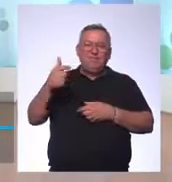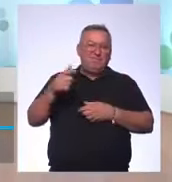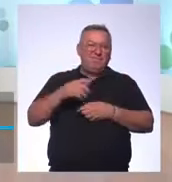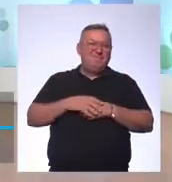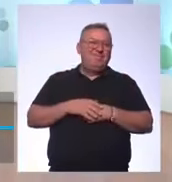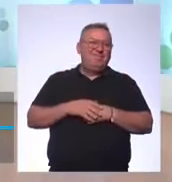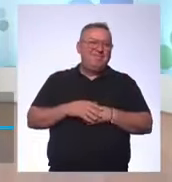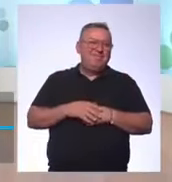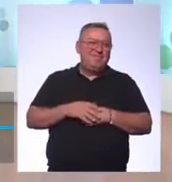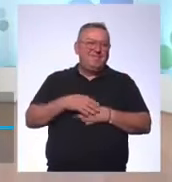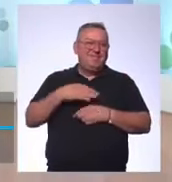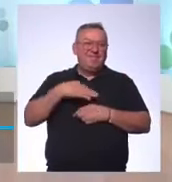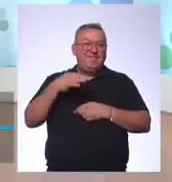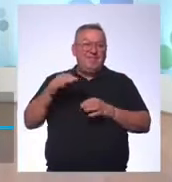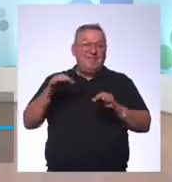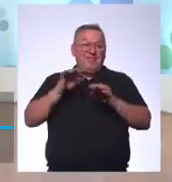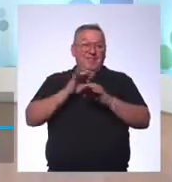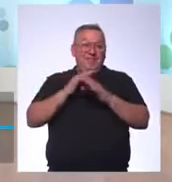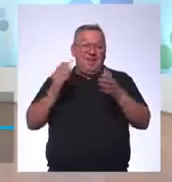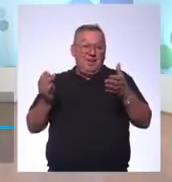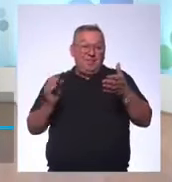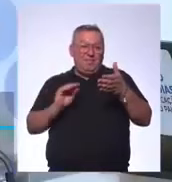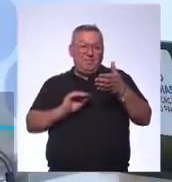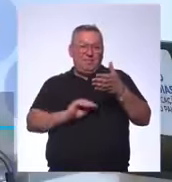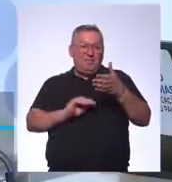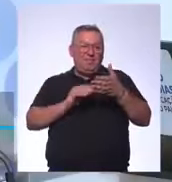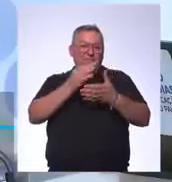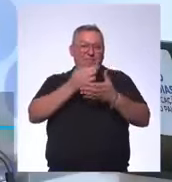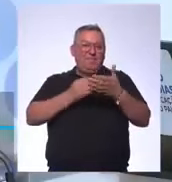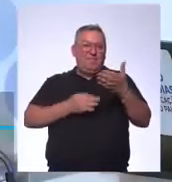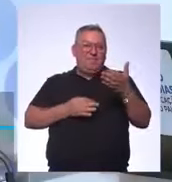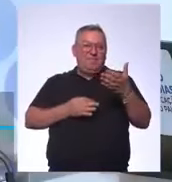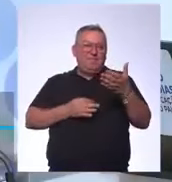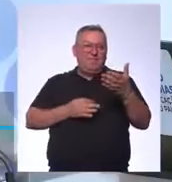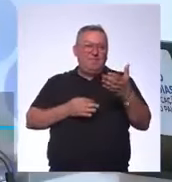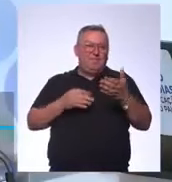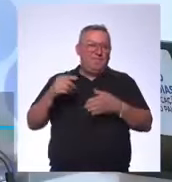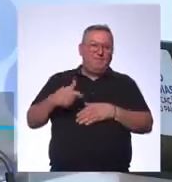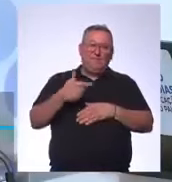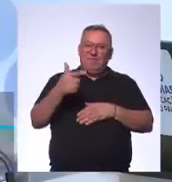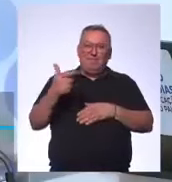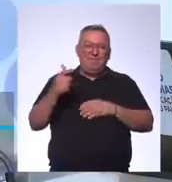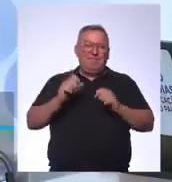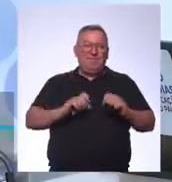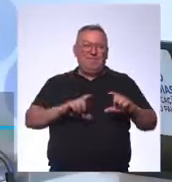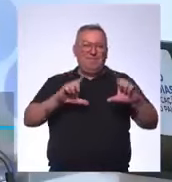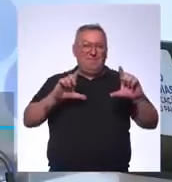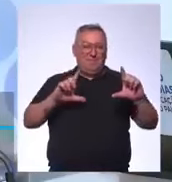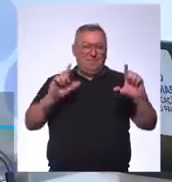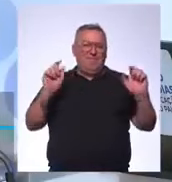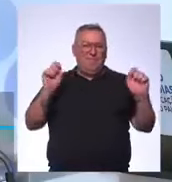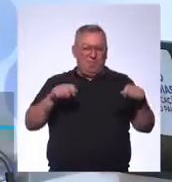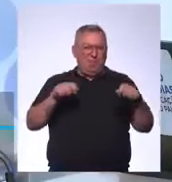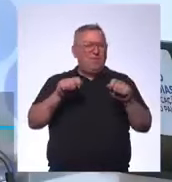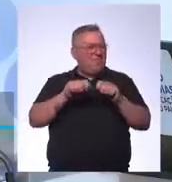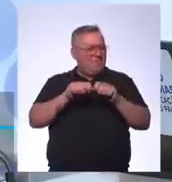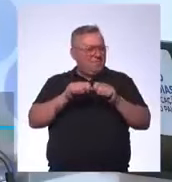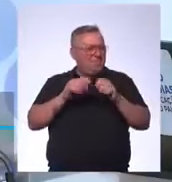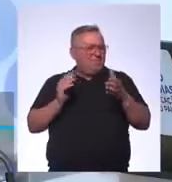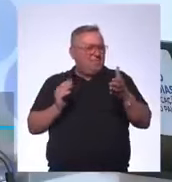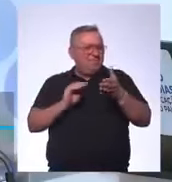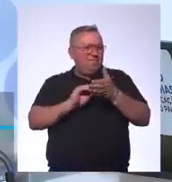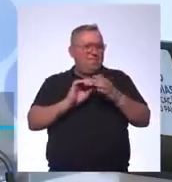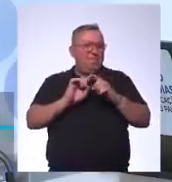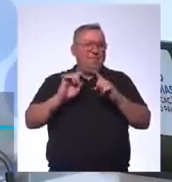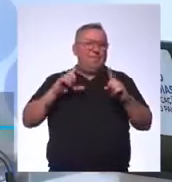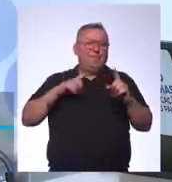falei para vocês. Eu acabei de colocar o texto aqui, então eu não coloquei a imagem, mas poderia até ter colocado. É que a gente fez